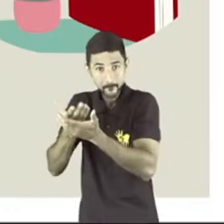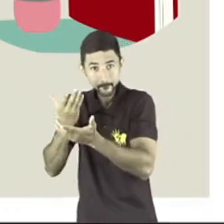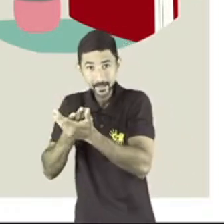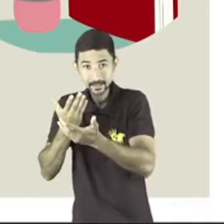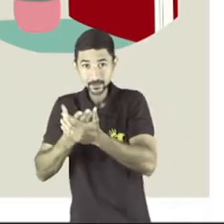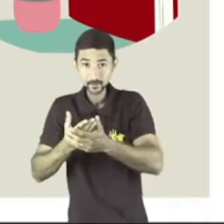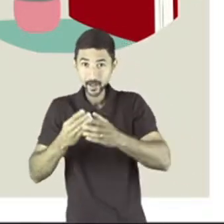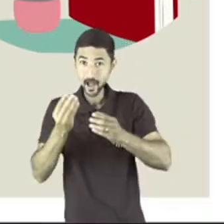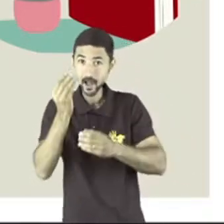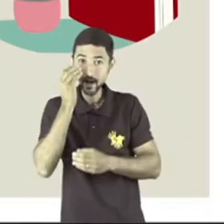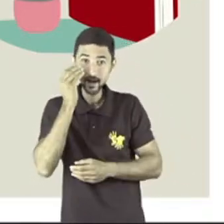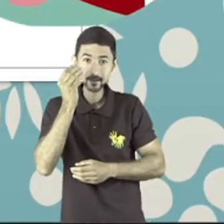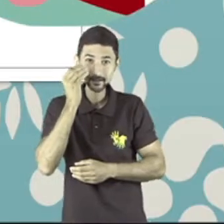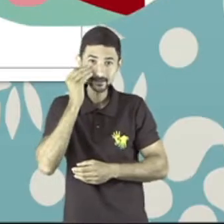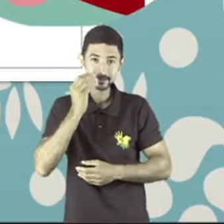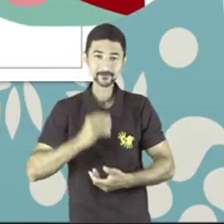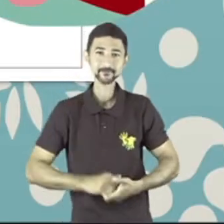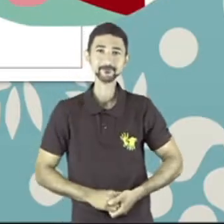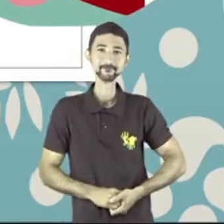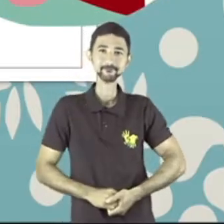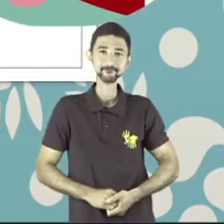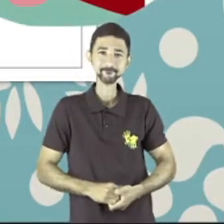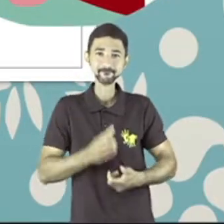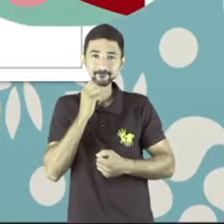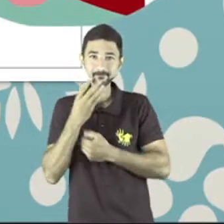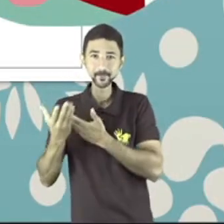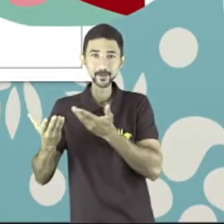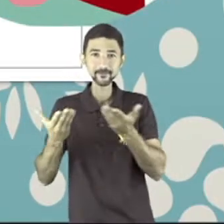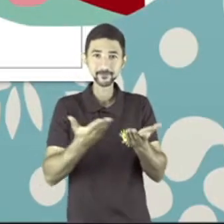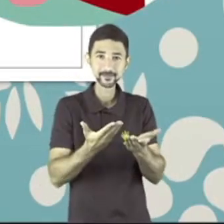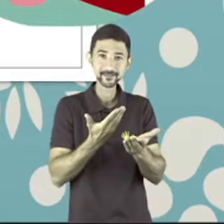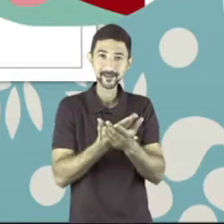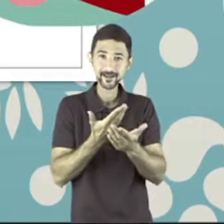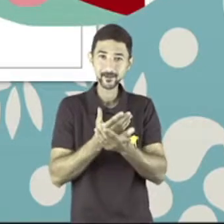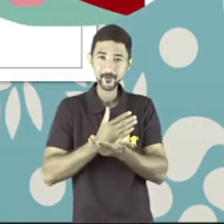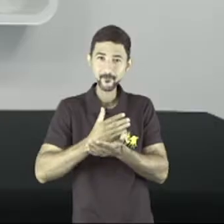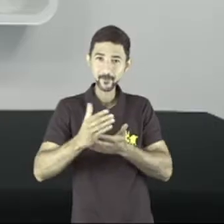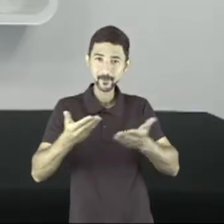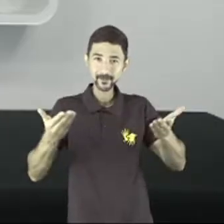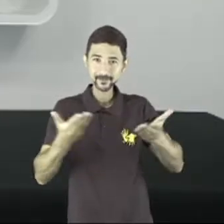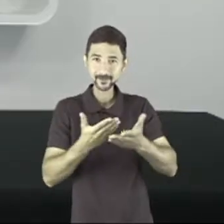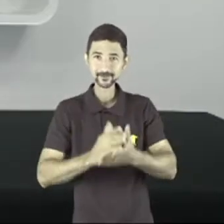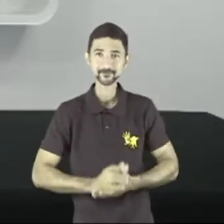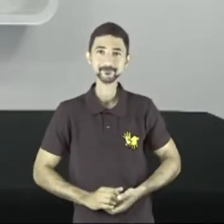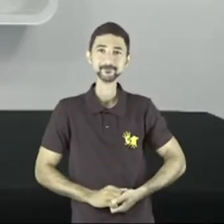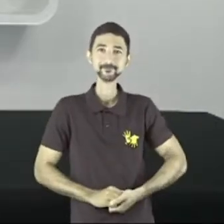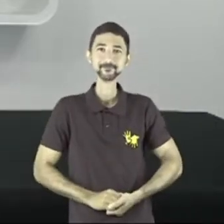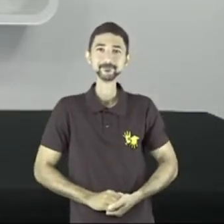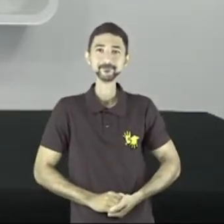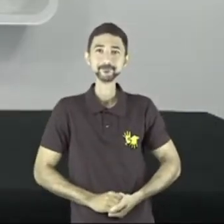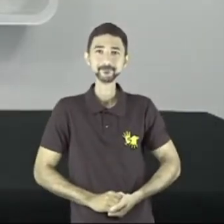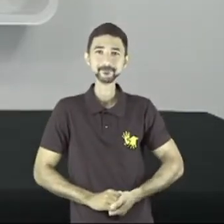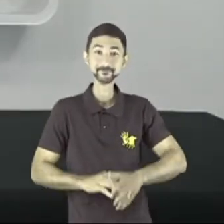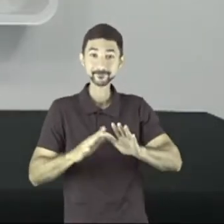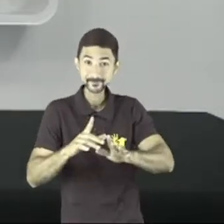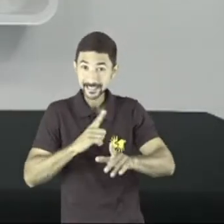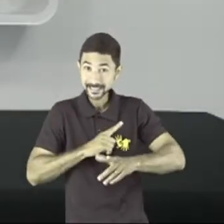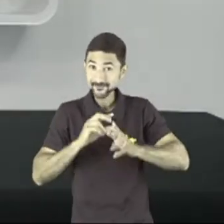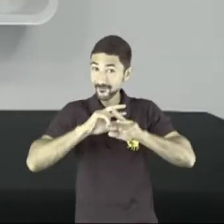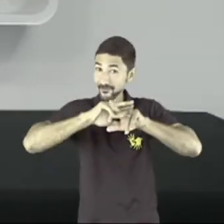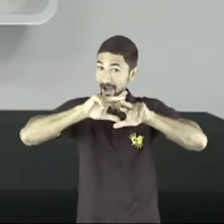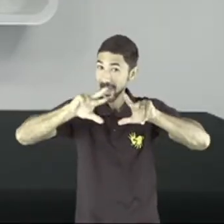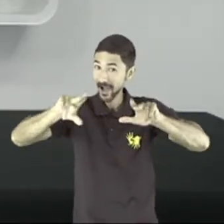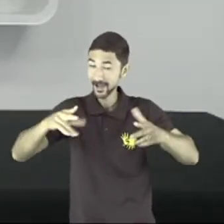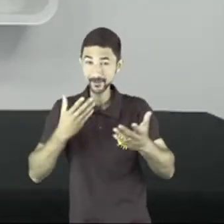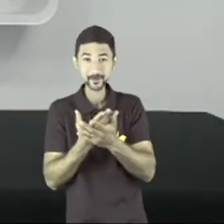e muita atenção. Seja bem-vindo à nossa aula. Olha aqui comigo, crianças, temos muita coisa